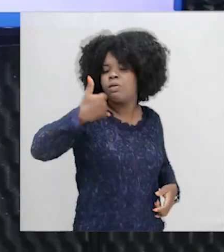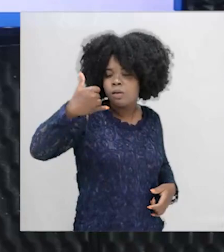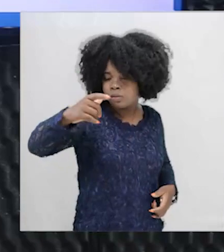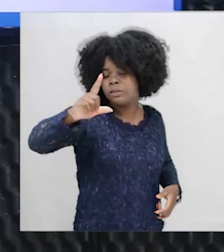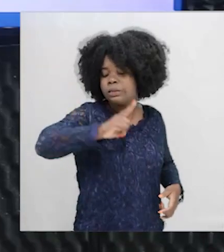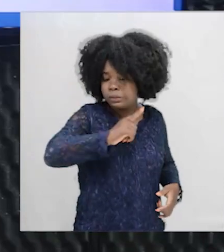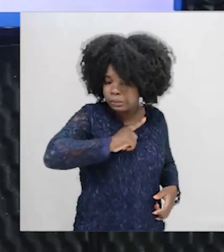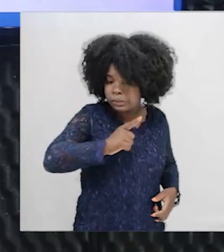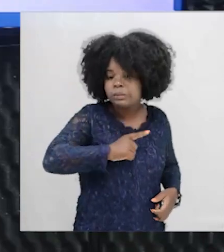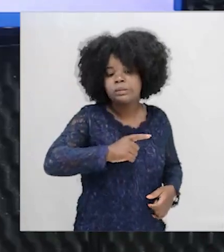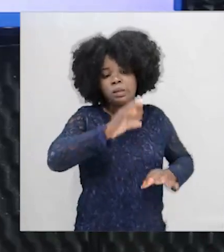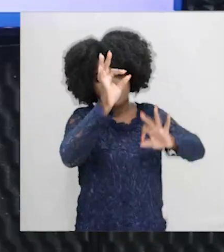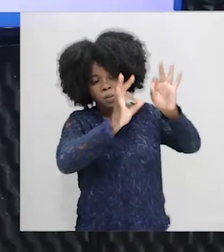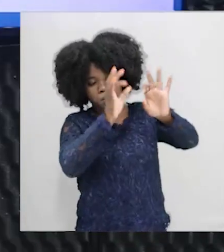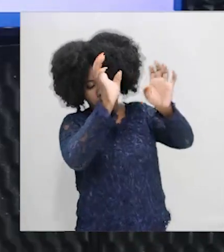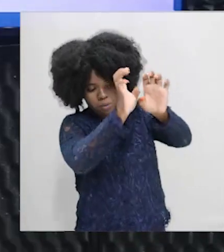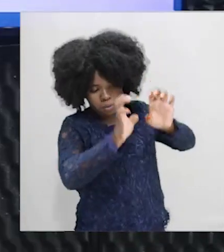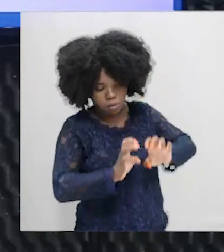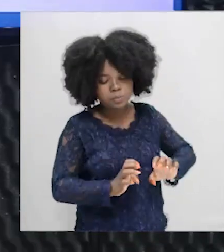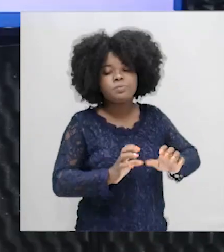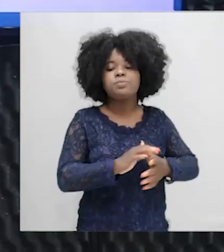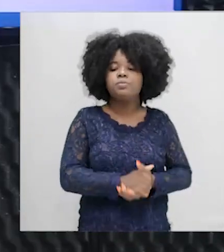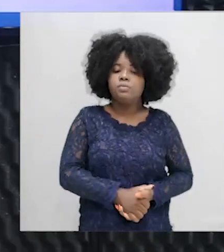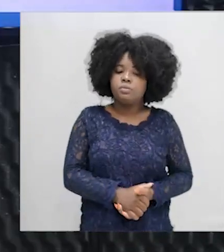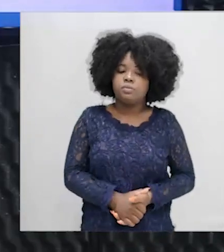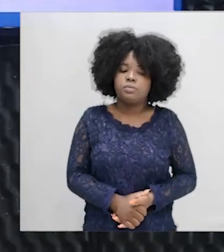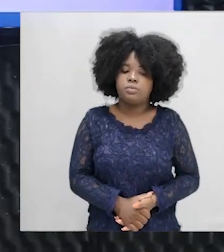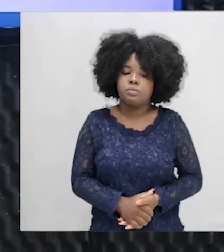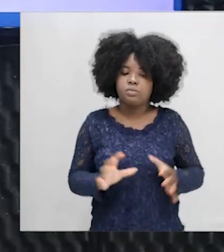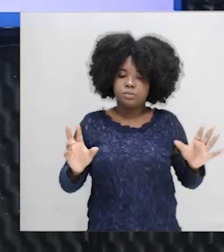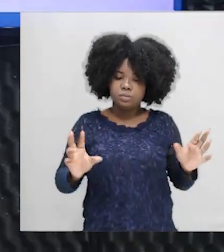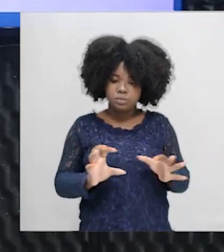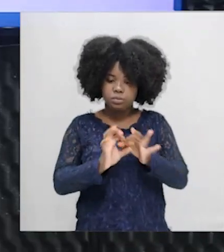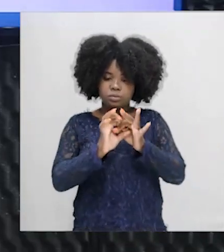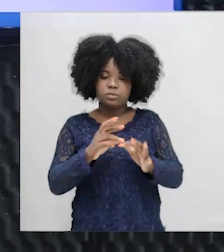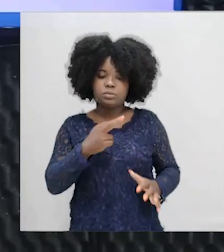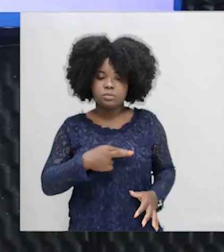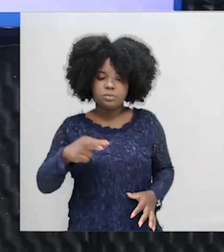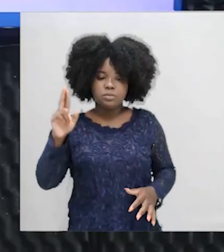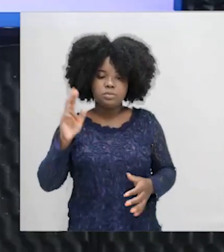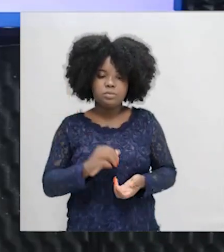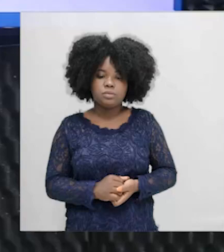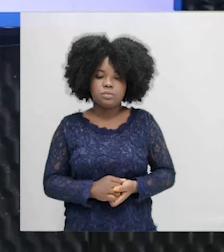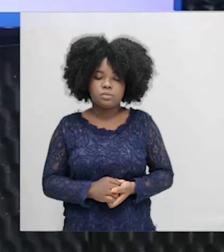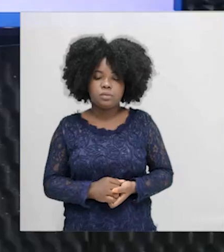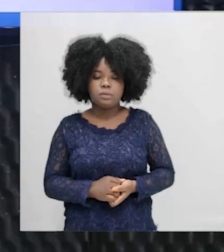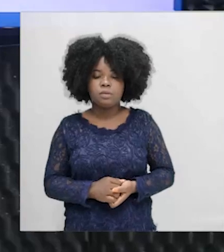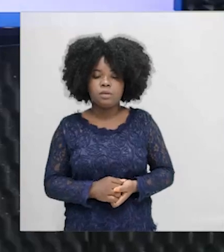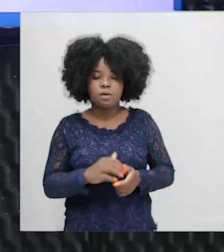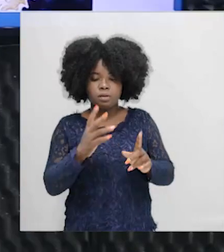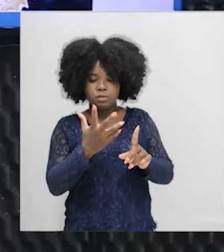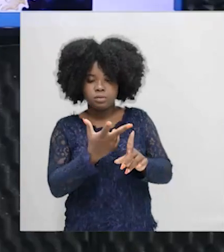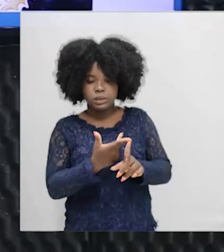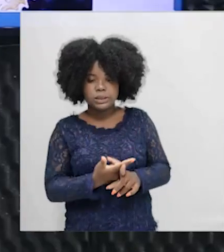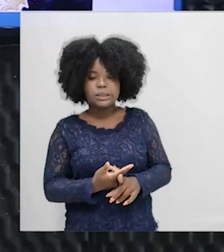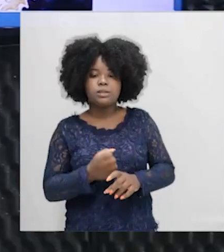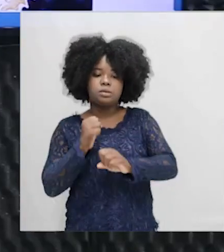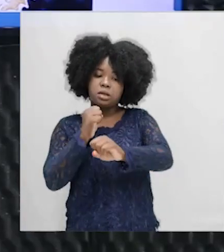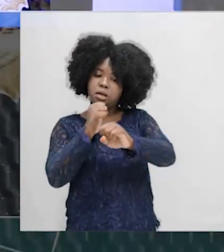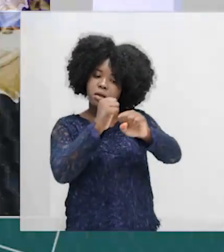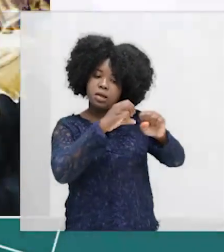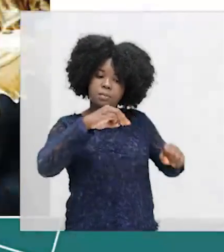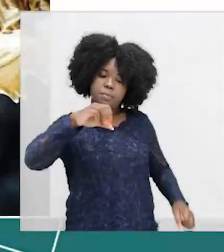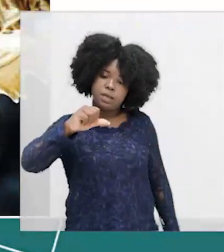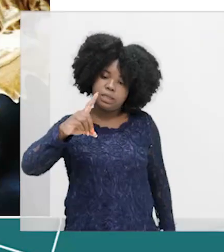daquela mesquita pronta e essa ligação religiosa, né? Frequentemente as peças de arte são esculpidas em madeira.